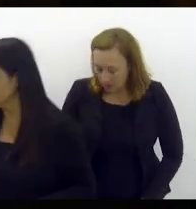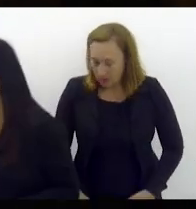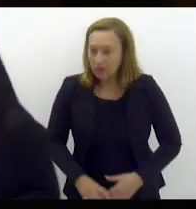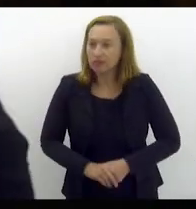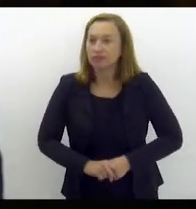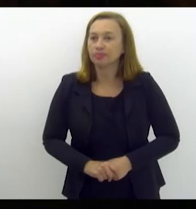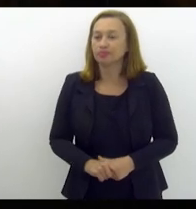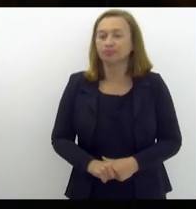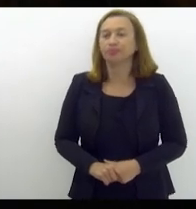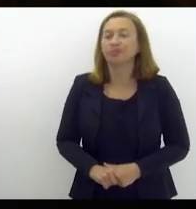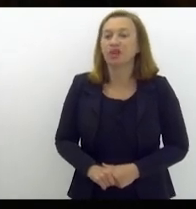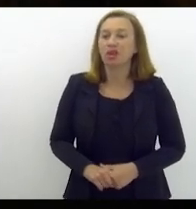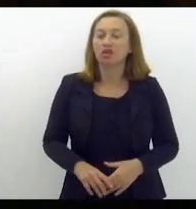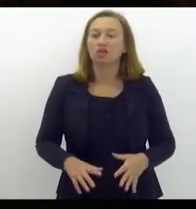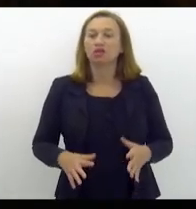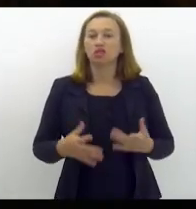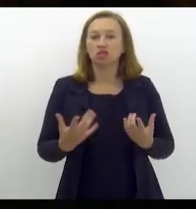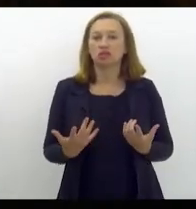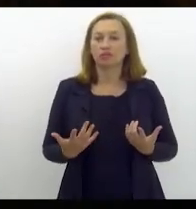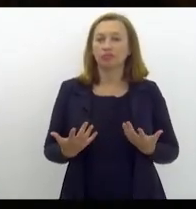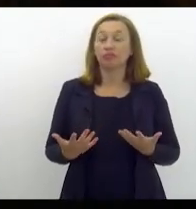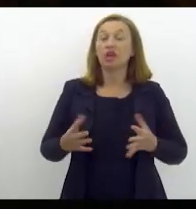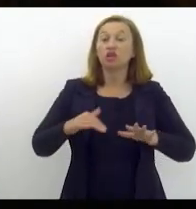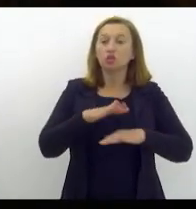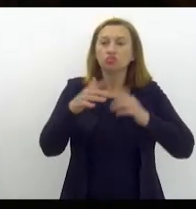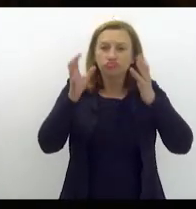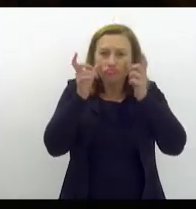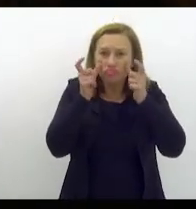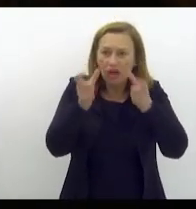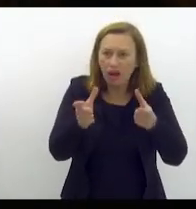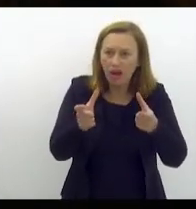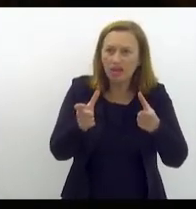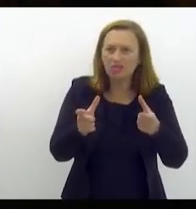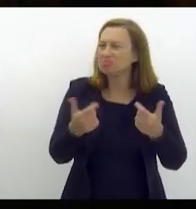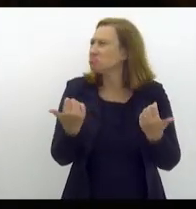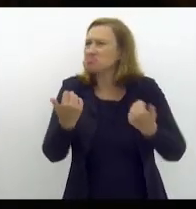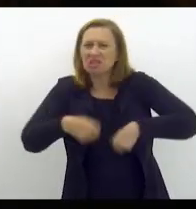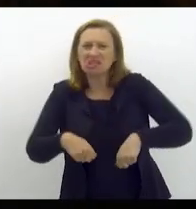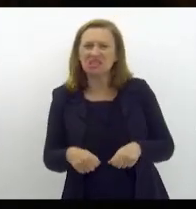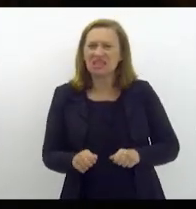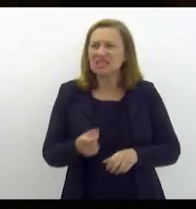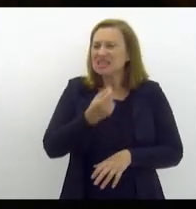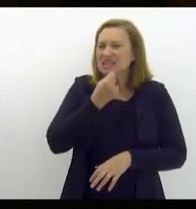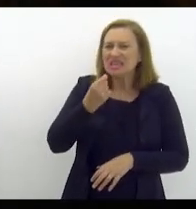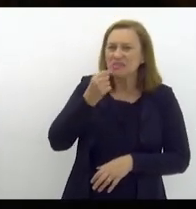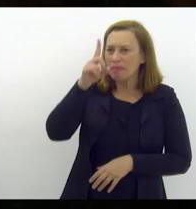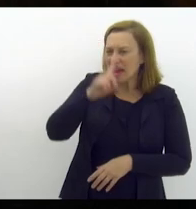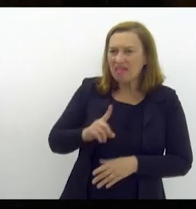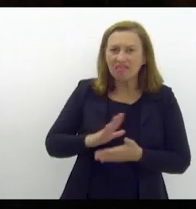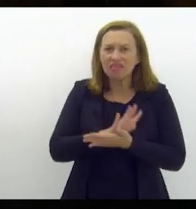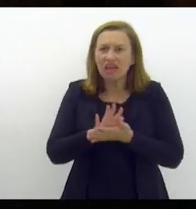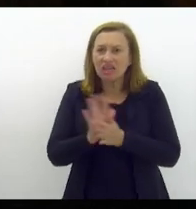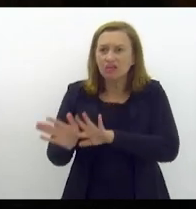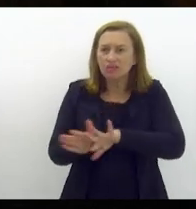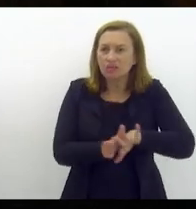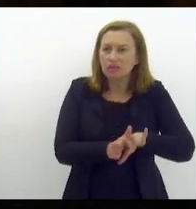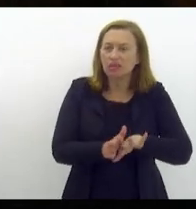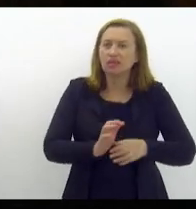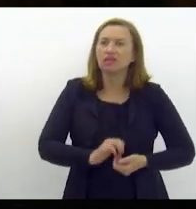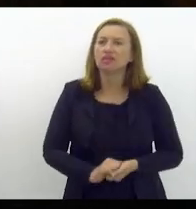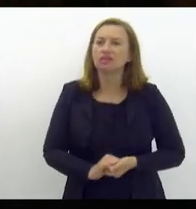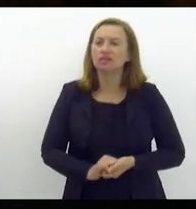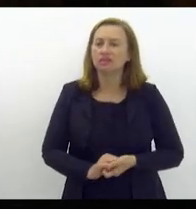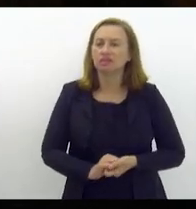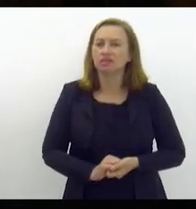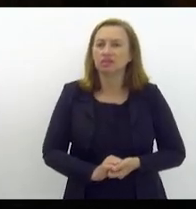difícil, muito, muito complicada. Então está todo esse alerta, não precisa ter um setembro amarelo ou qualquer cor para a gente fazer os exames e